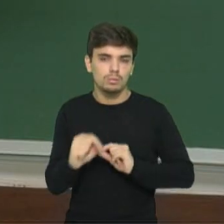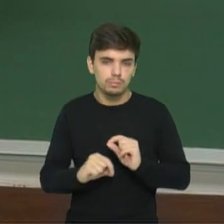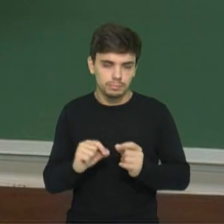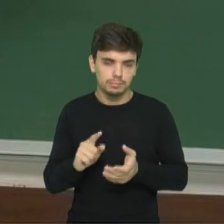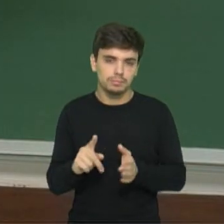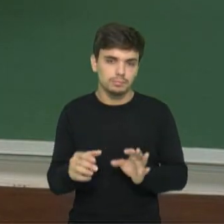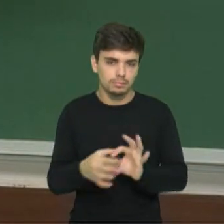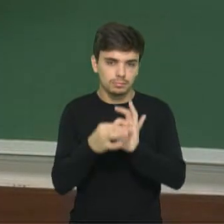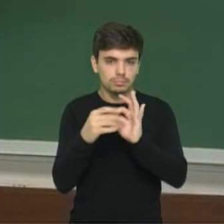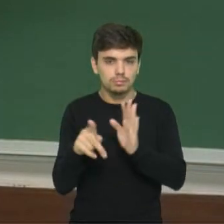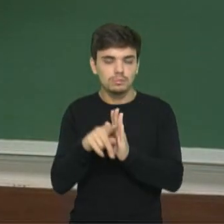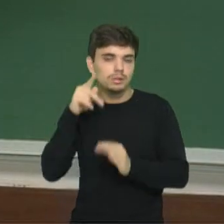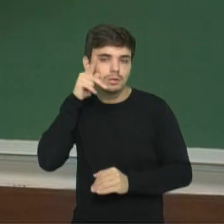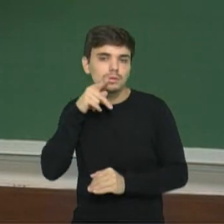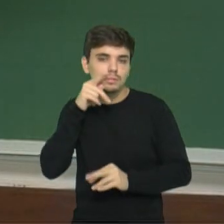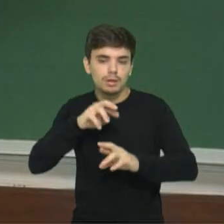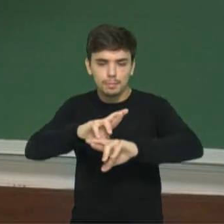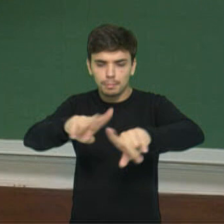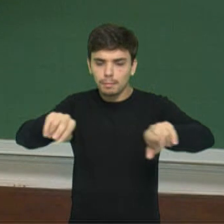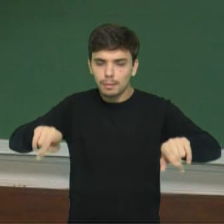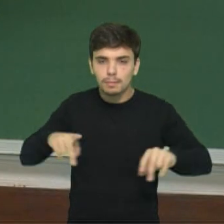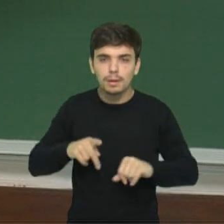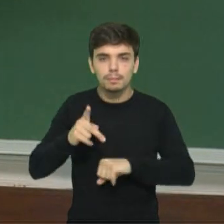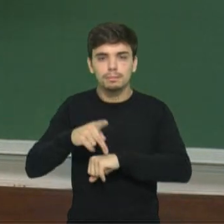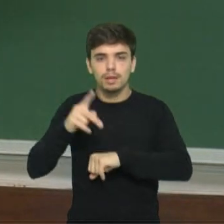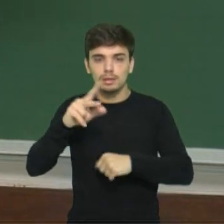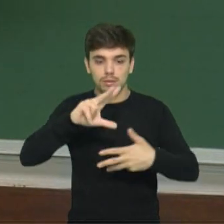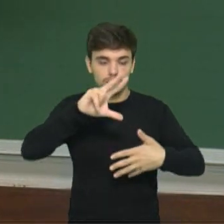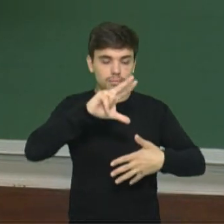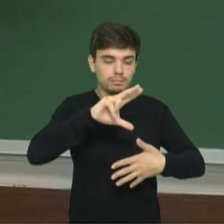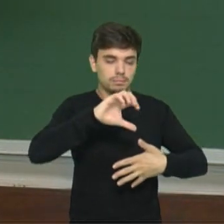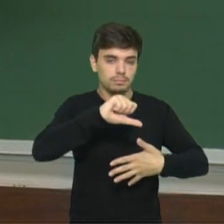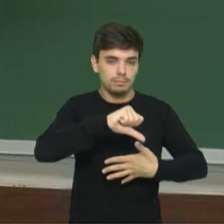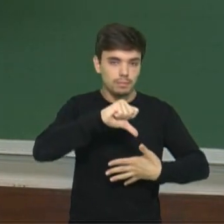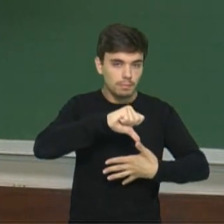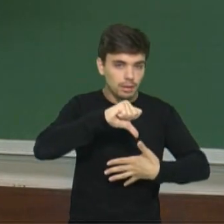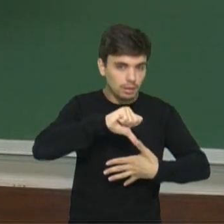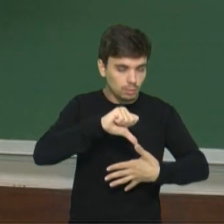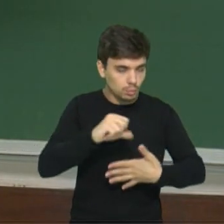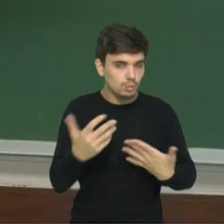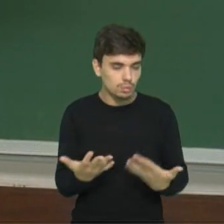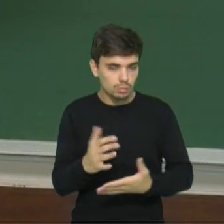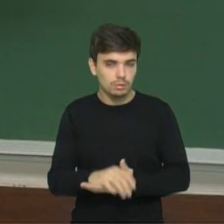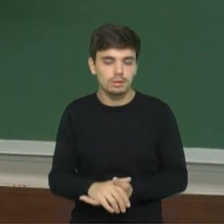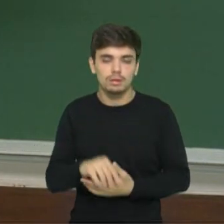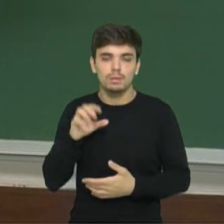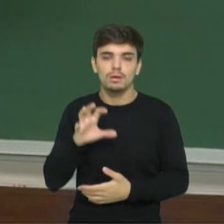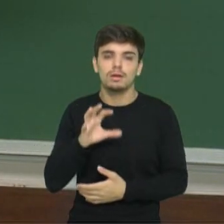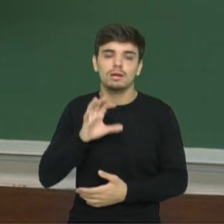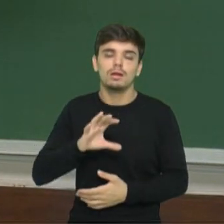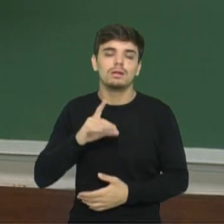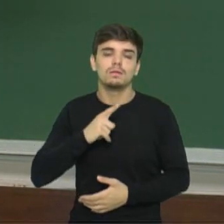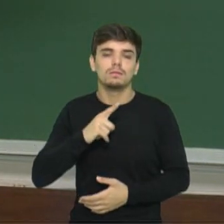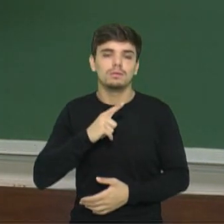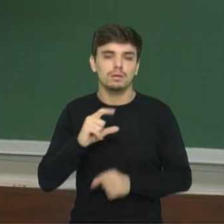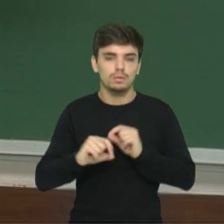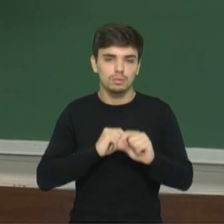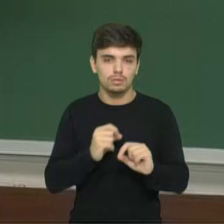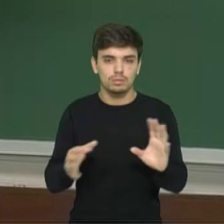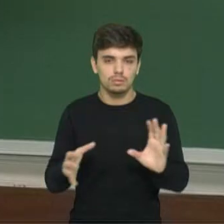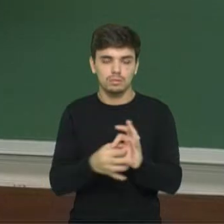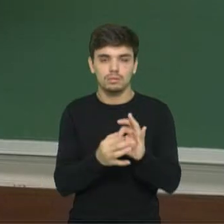política militar entre vários países da América do Sul. Então, essas ditaduras que se instalaram na América do Sul fizeram uma